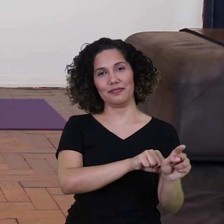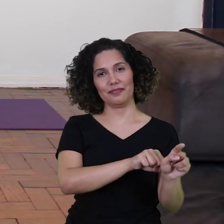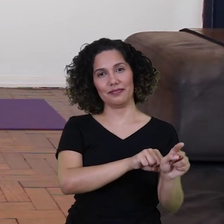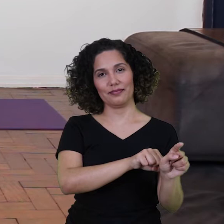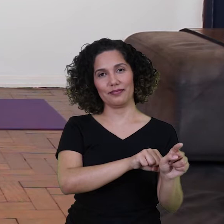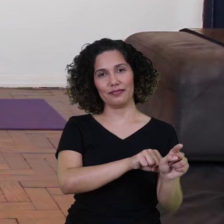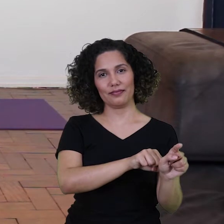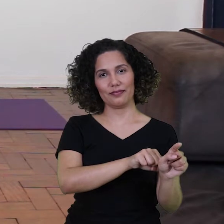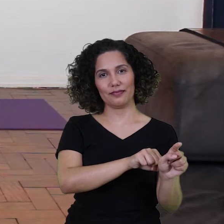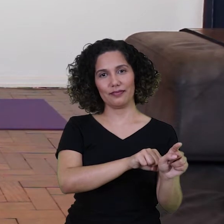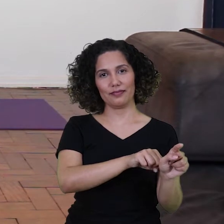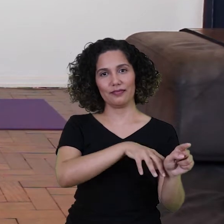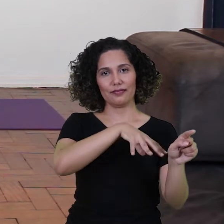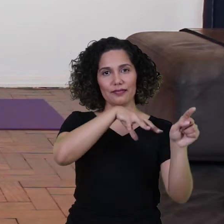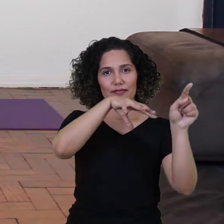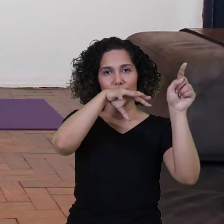pausa,